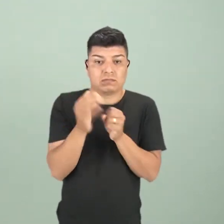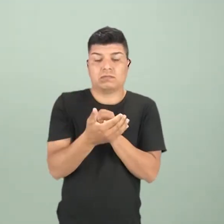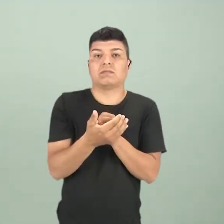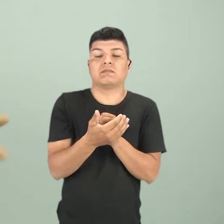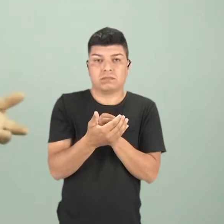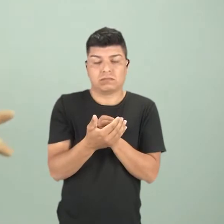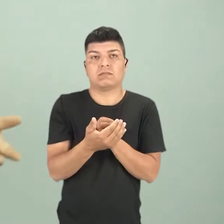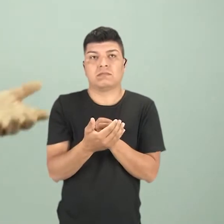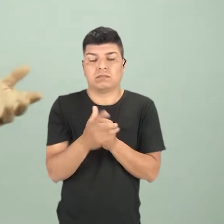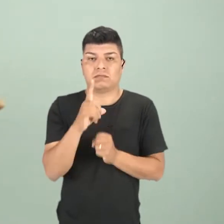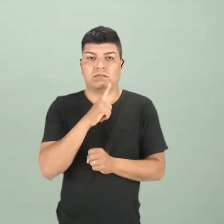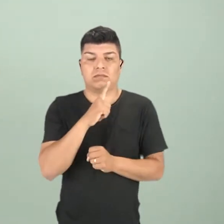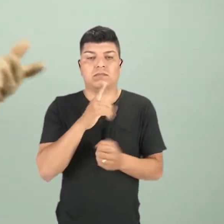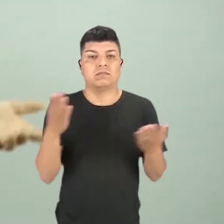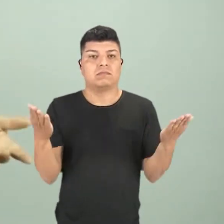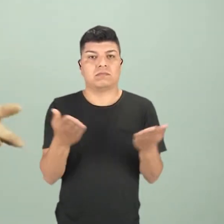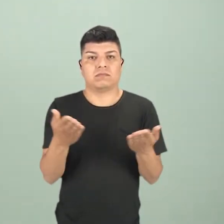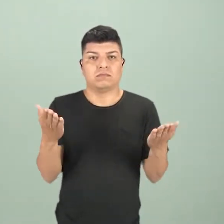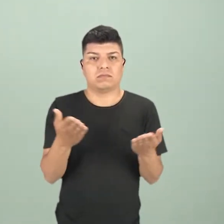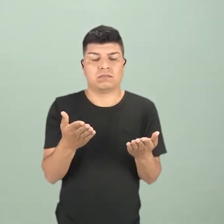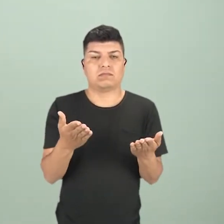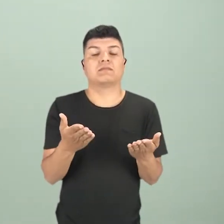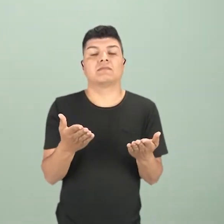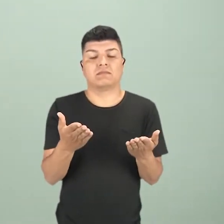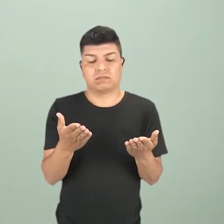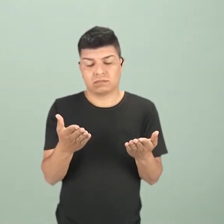Então, temos hoje essa rica